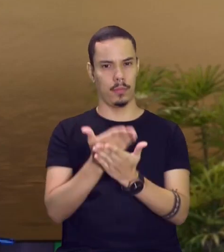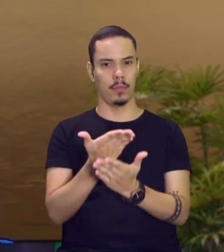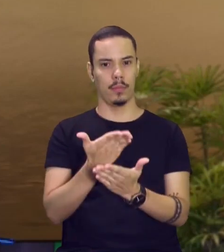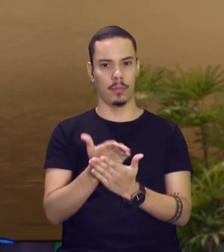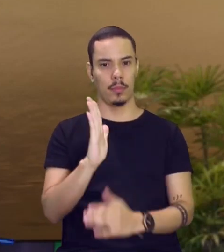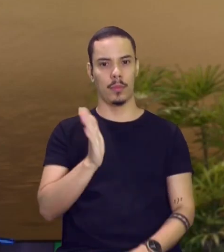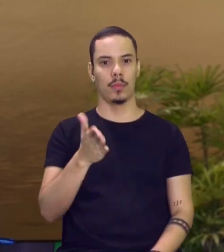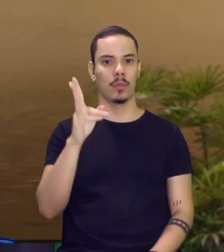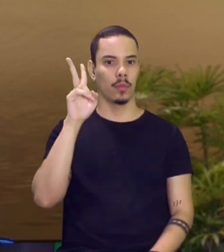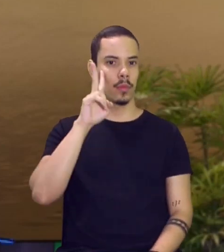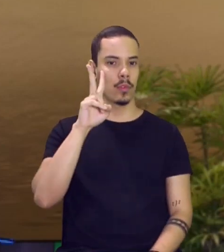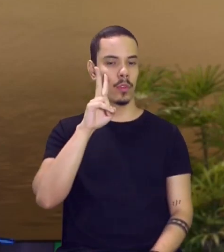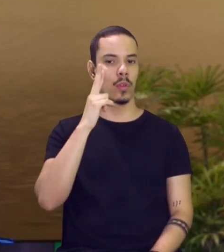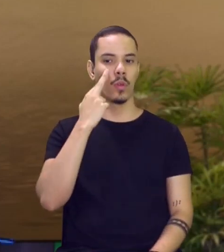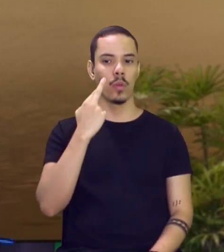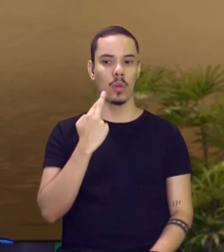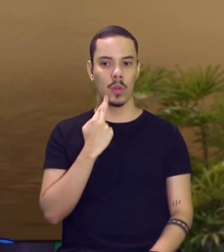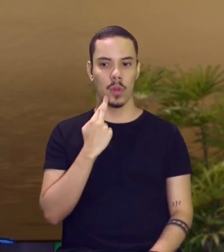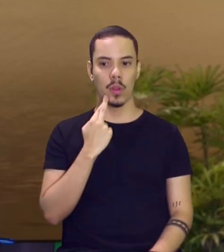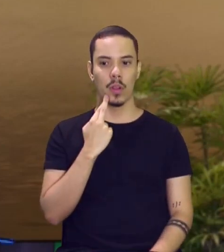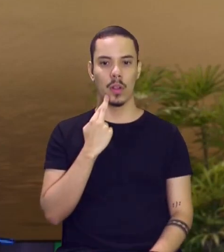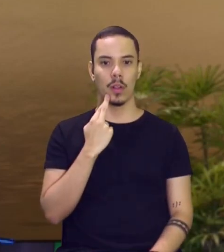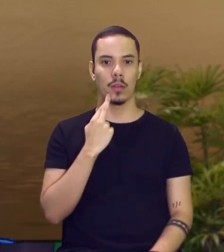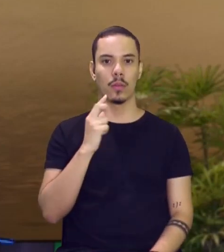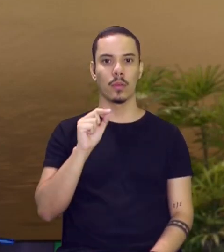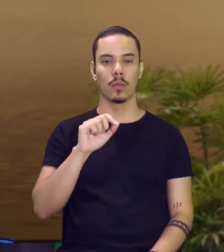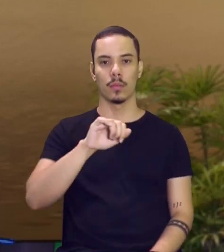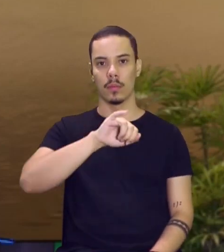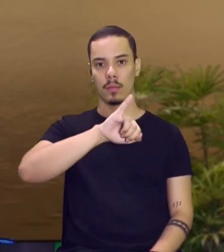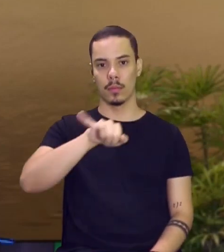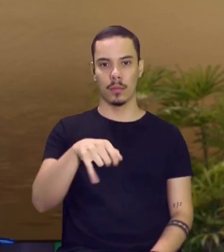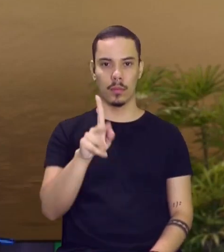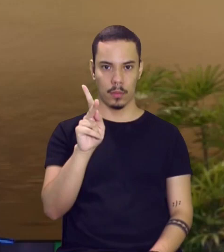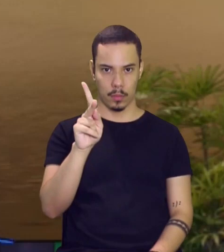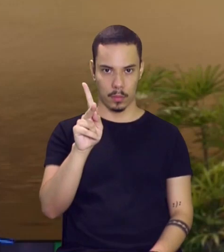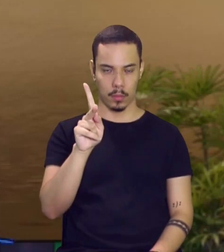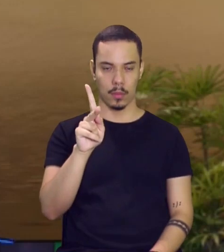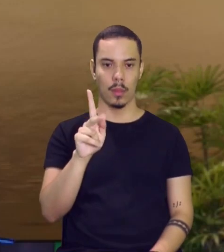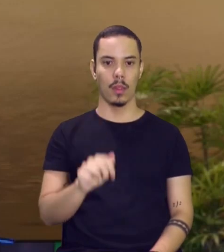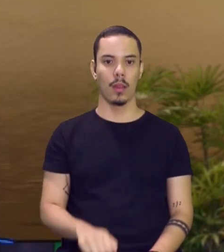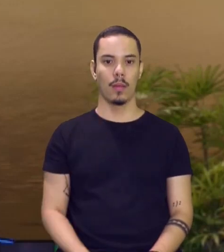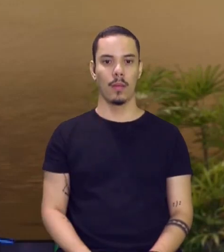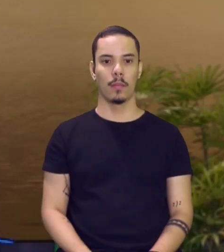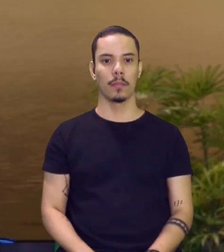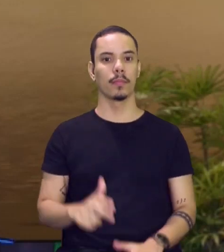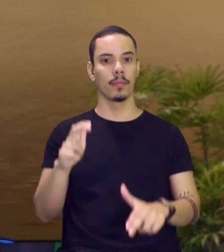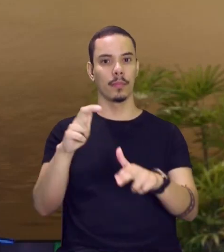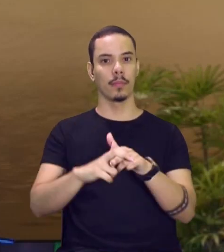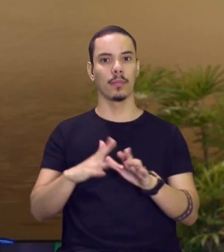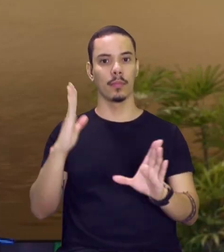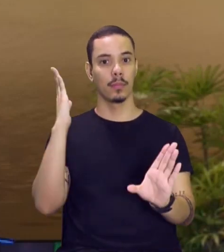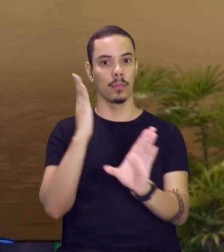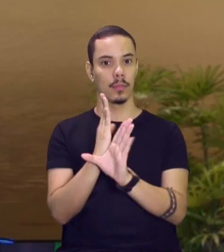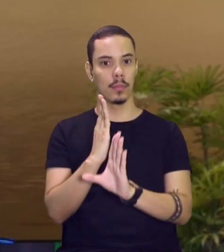Rondônia, o JK, e através de um